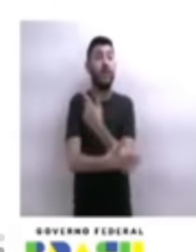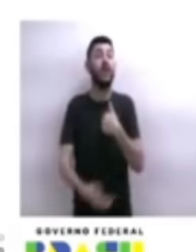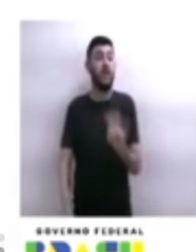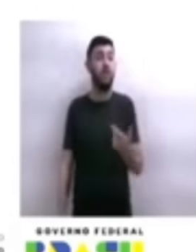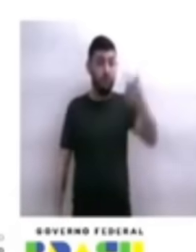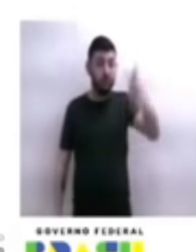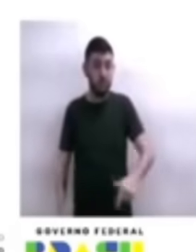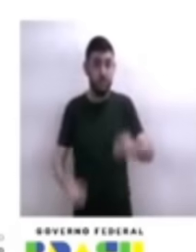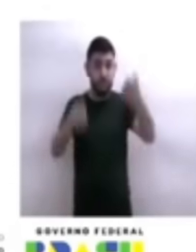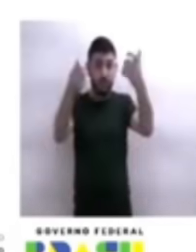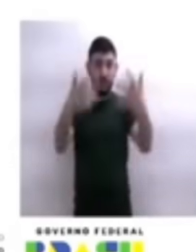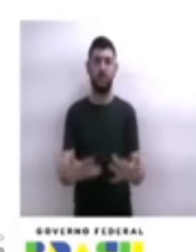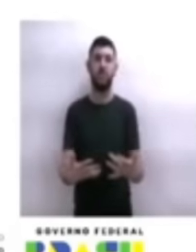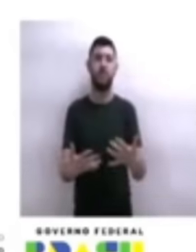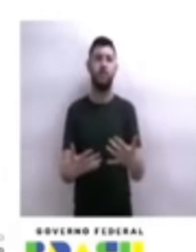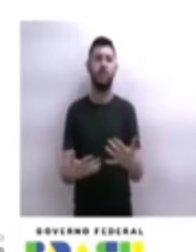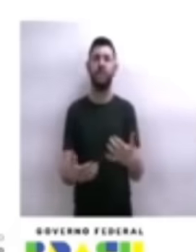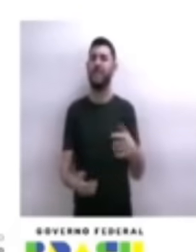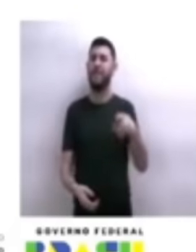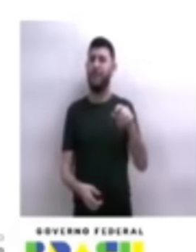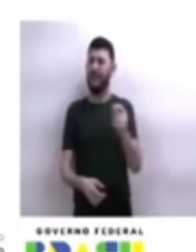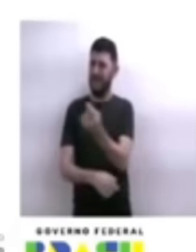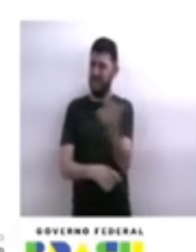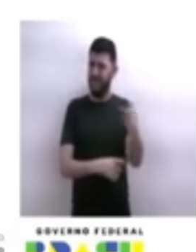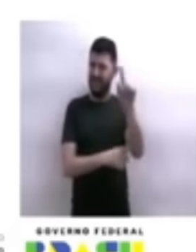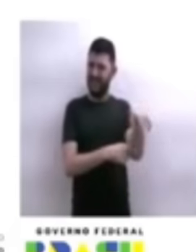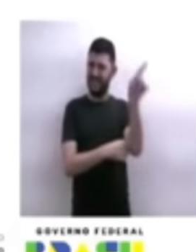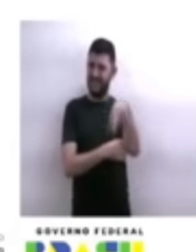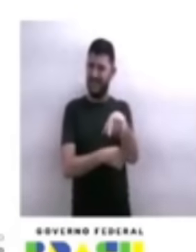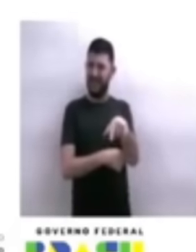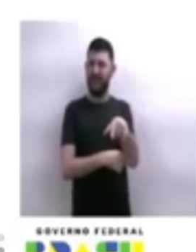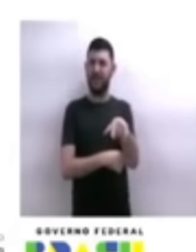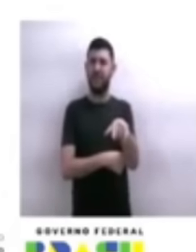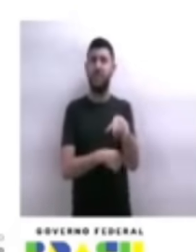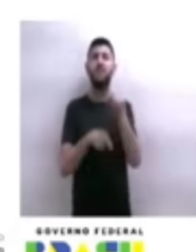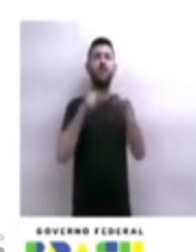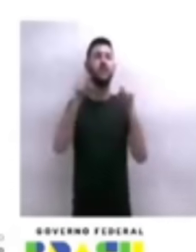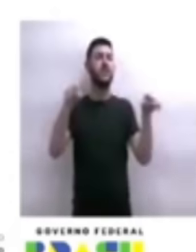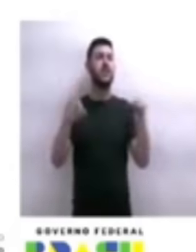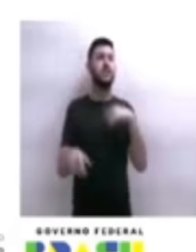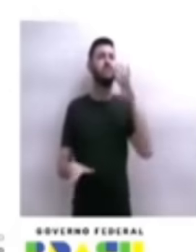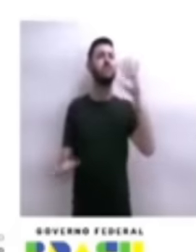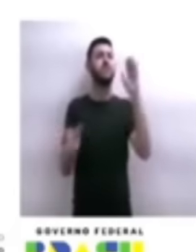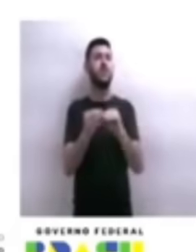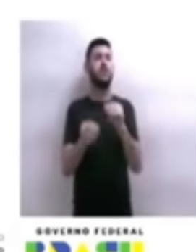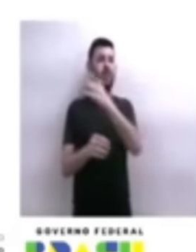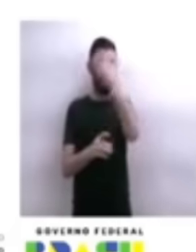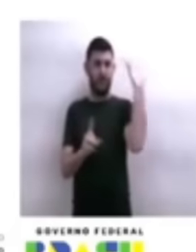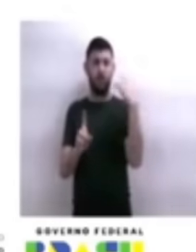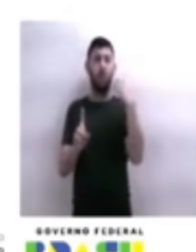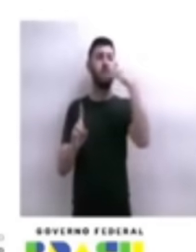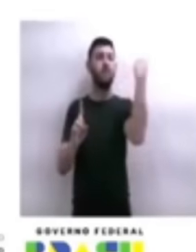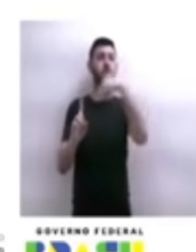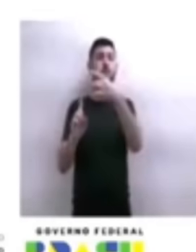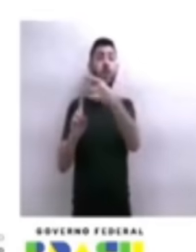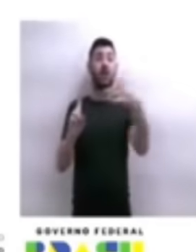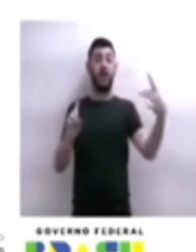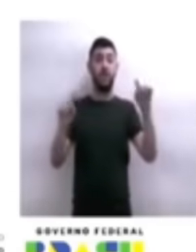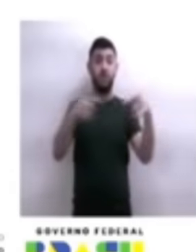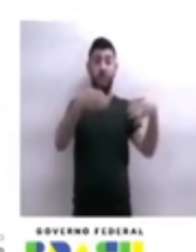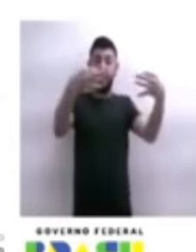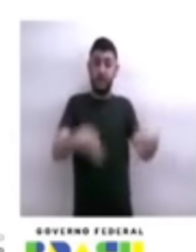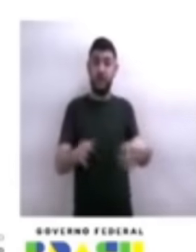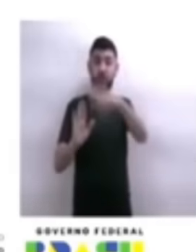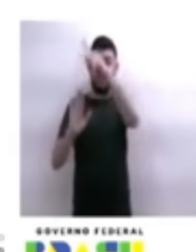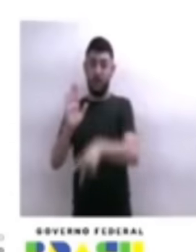mesmo que já tenha sido cancelado o benefício, se você identificar que é uma família vulnerável no perfil do programa, atualize o